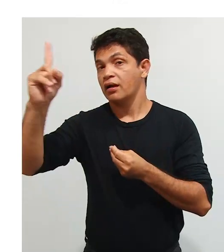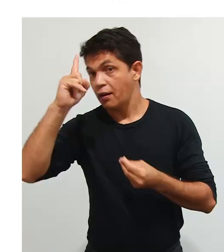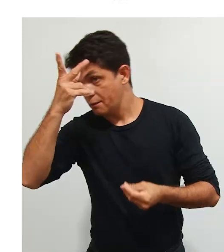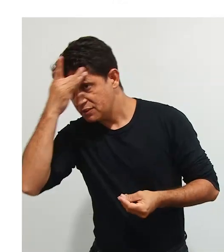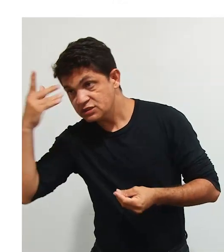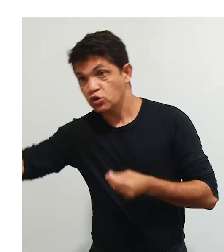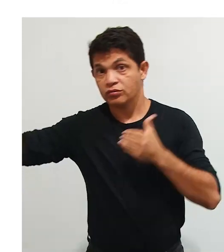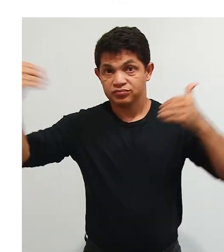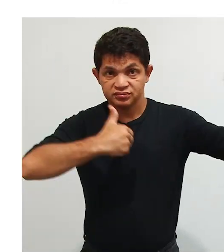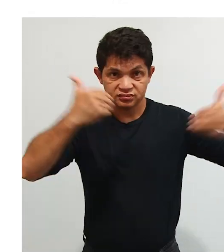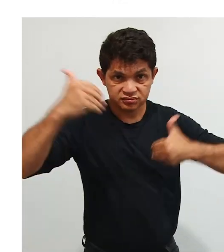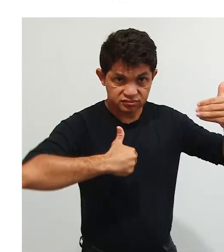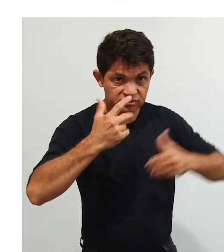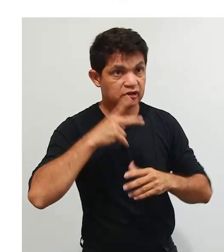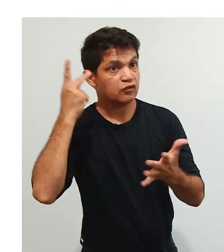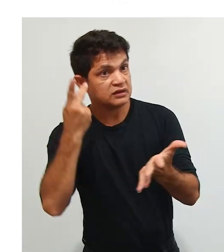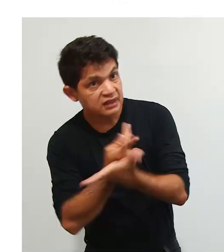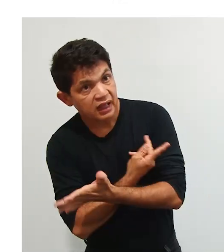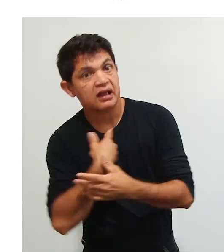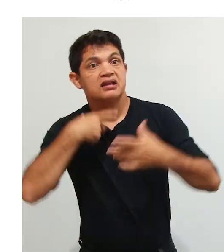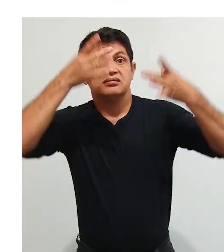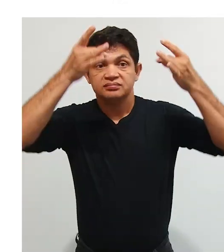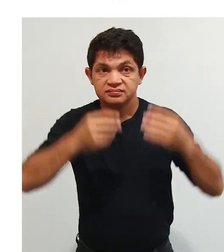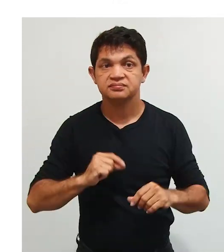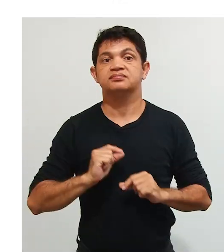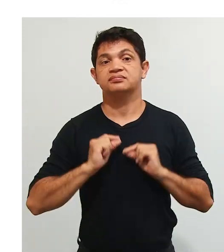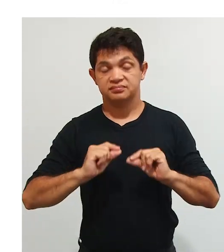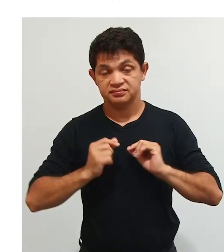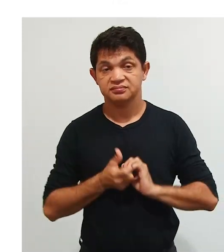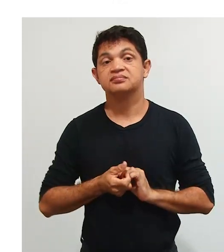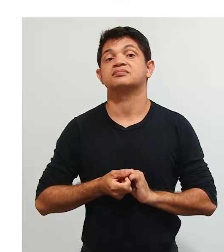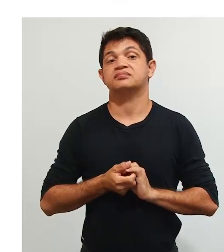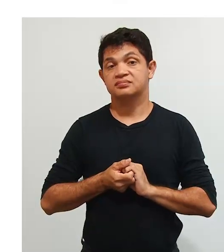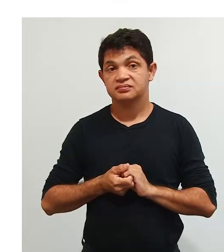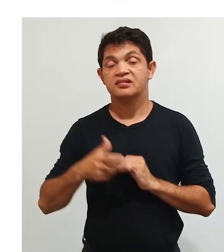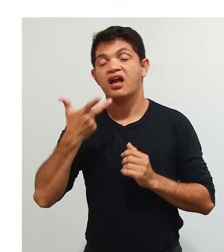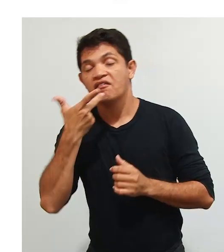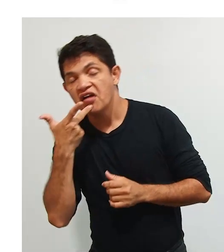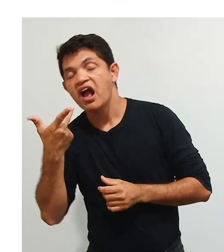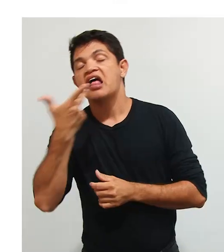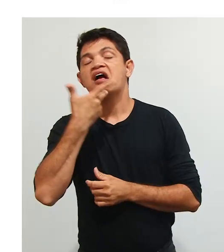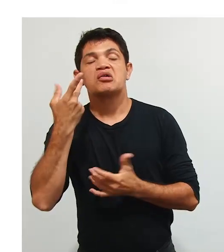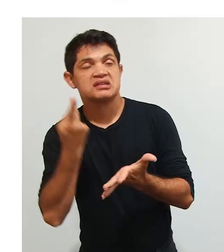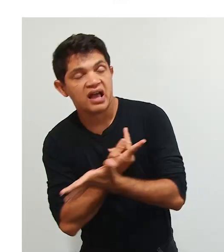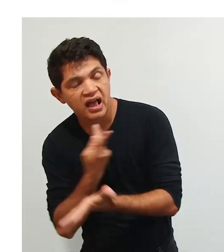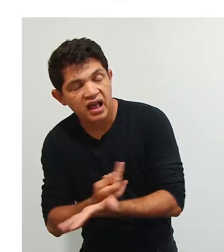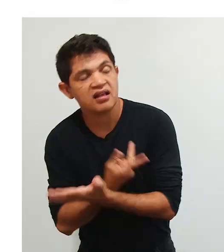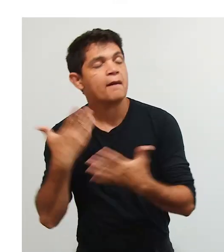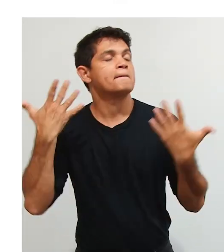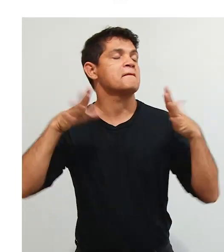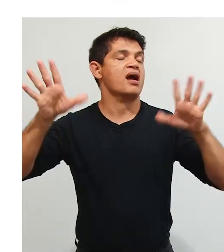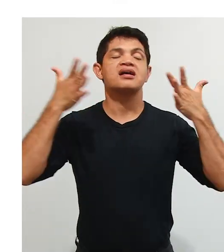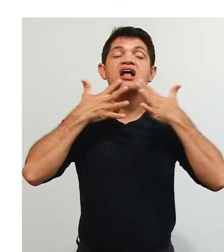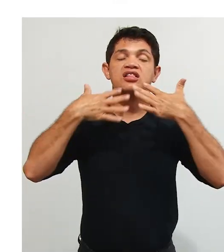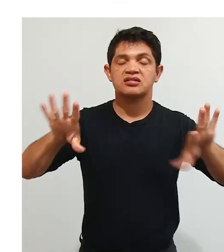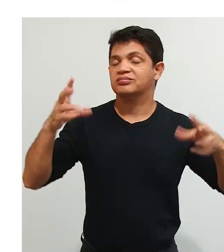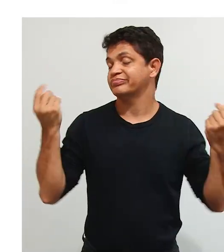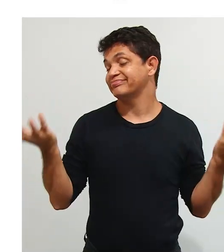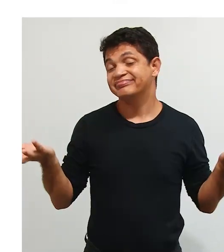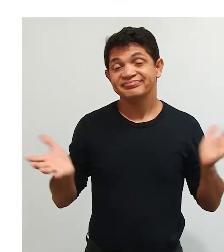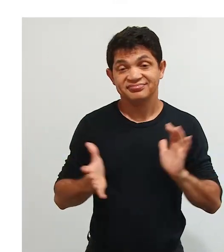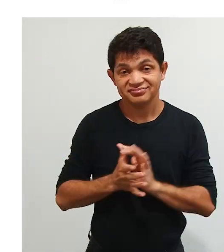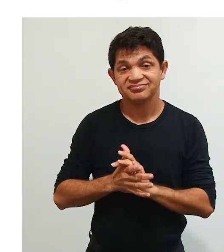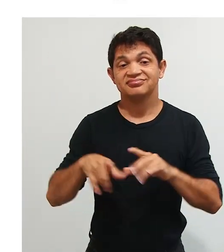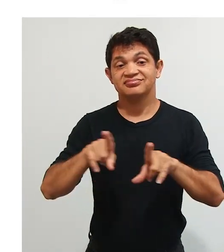novo, e aí ele faz alguma coisa errada e a pessoa, né? Algumas pessoas falam, mas ele tinha que saber disso? Não